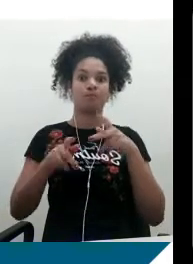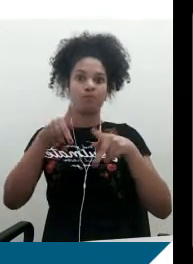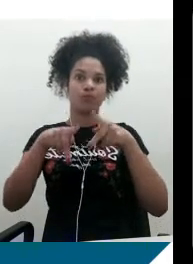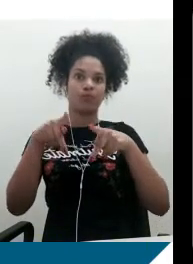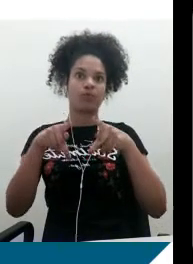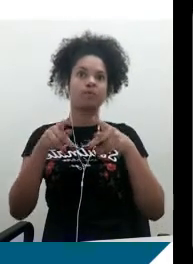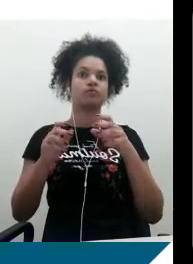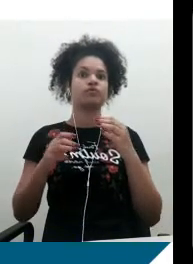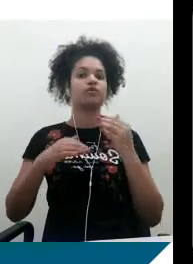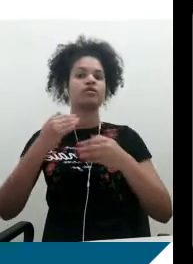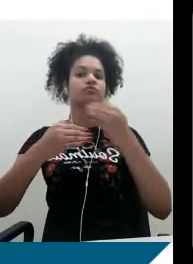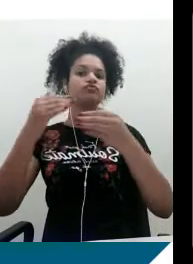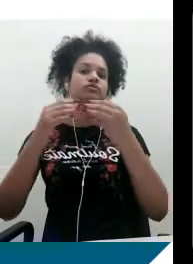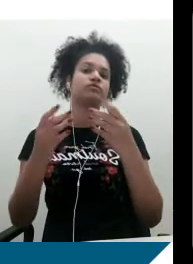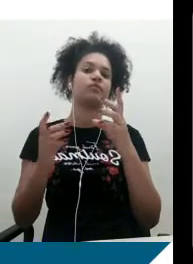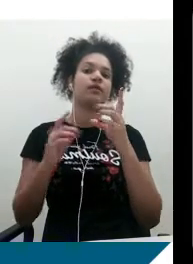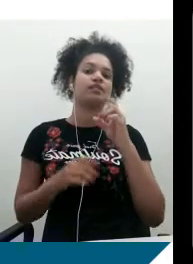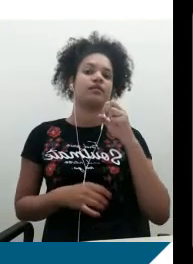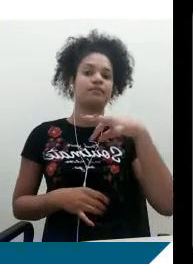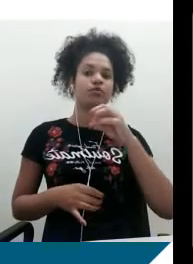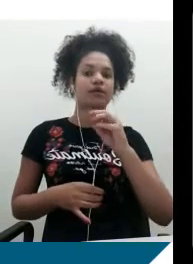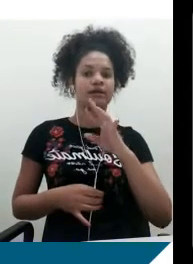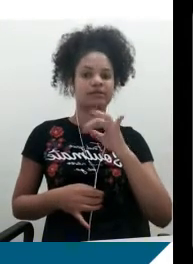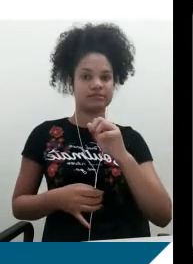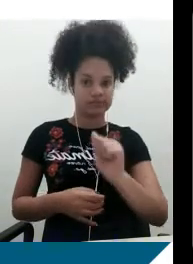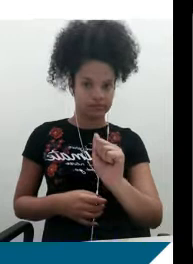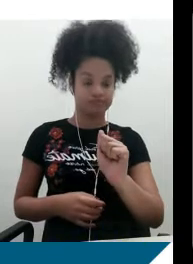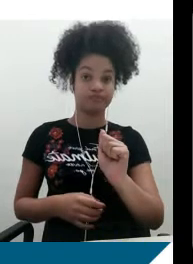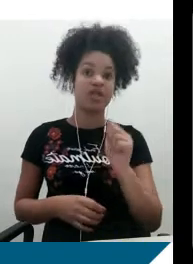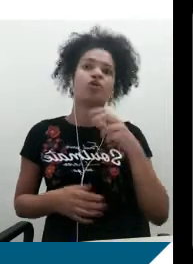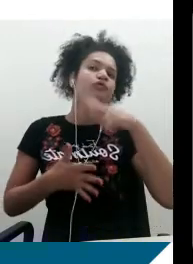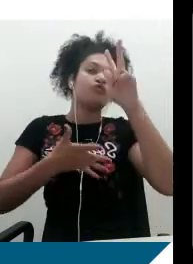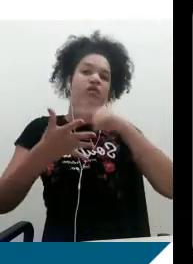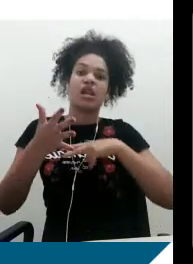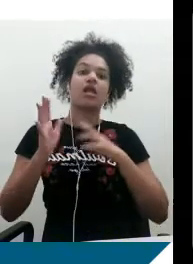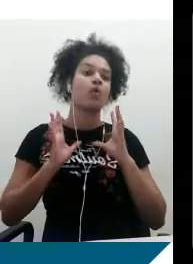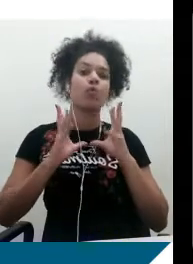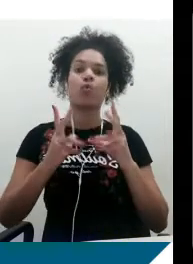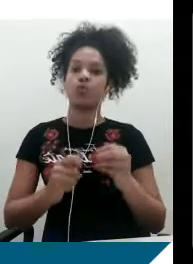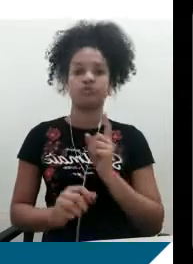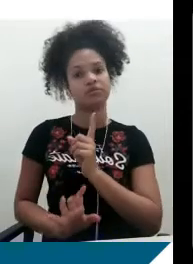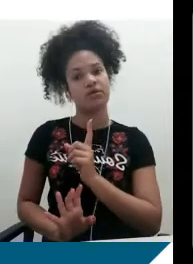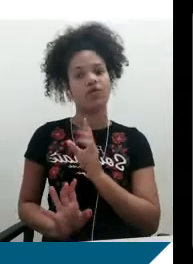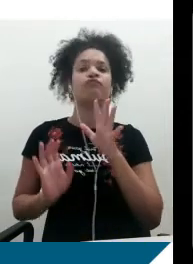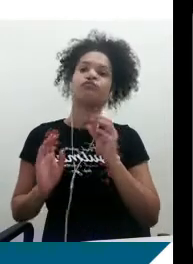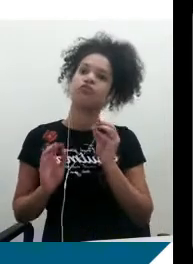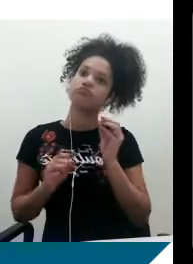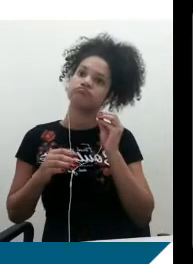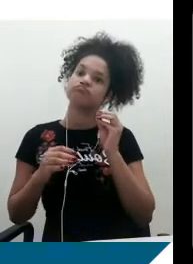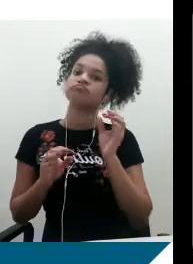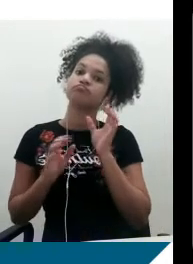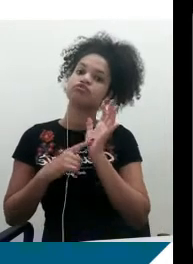construção da democracia. Por uma questão de tempo, eu não vou ler a introdução completa, eu vou dar prioridade à parte